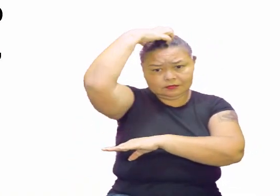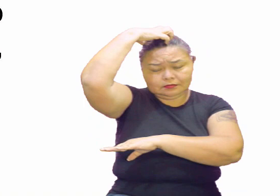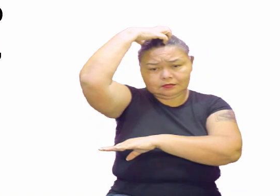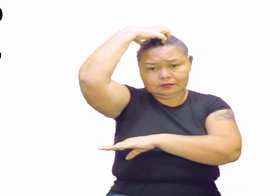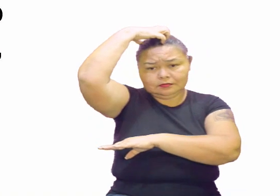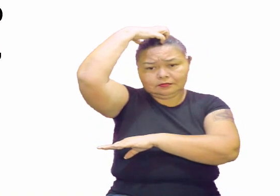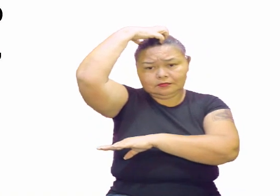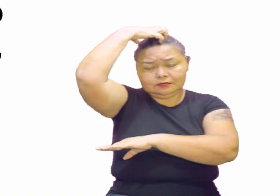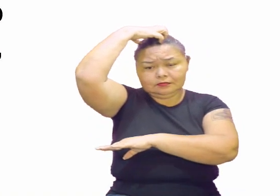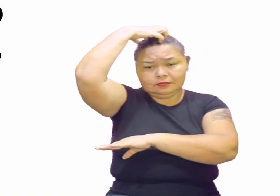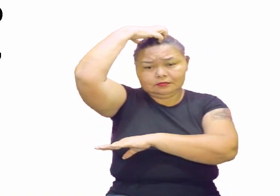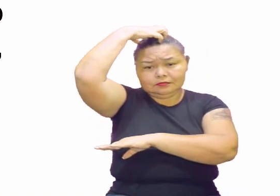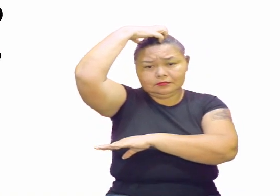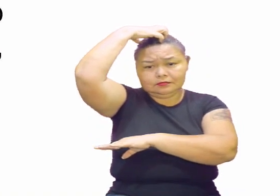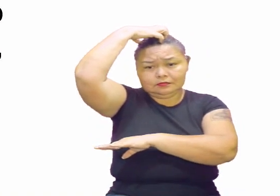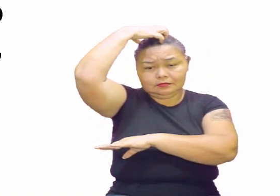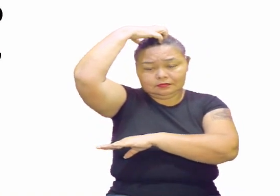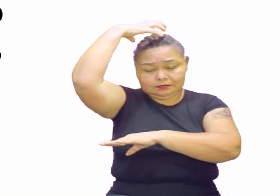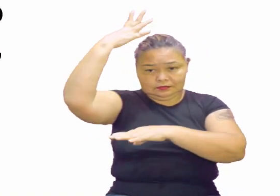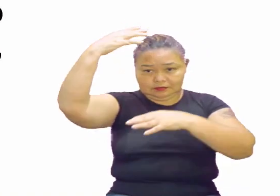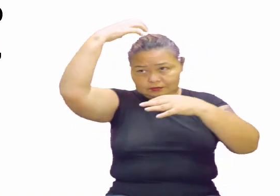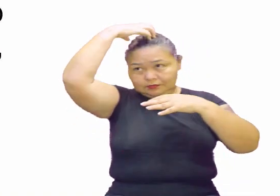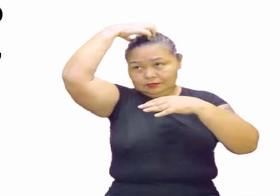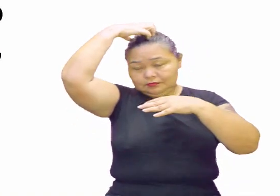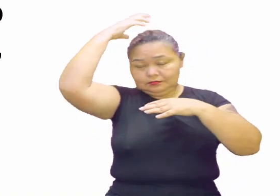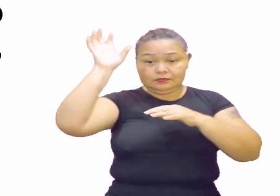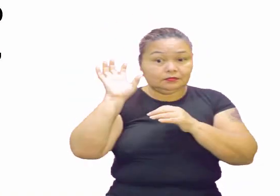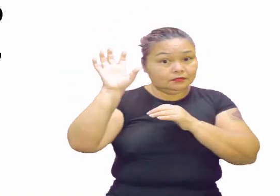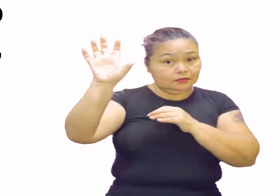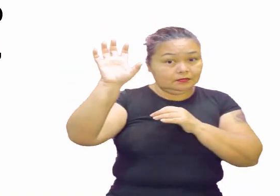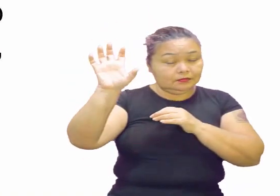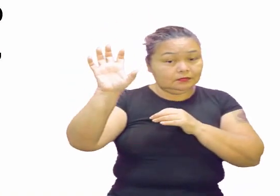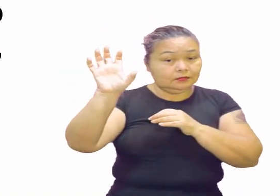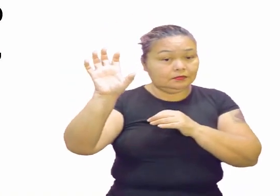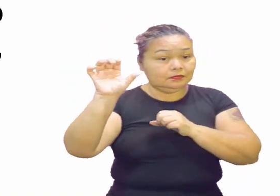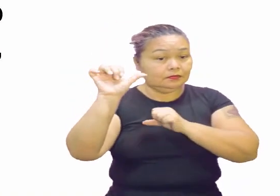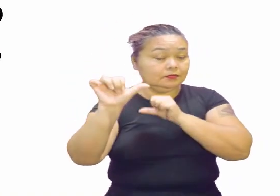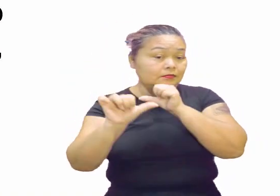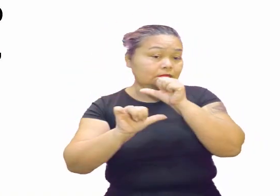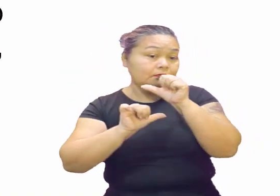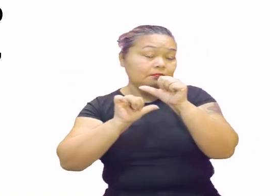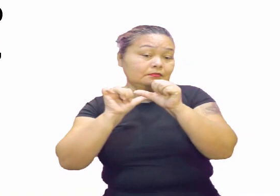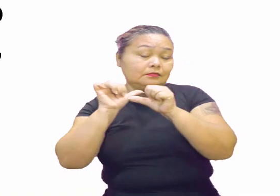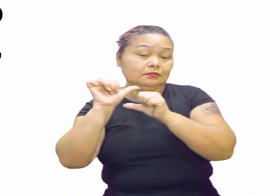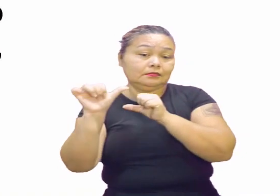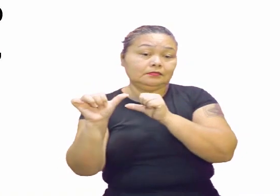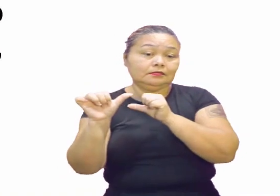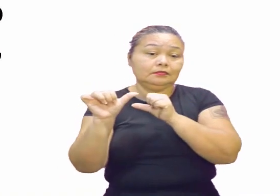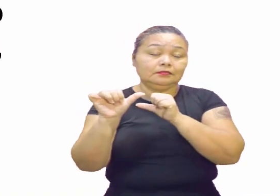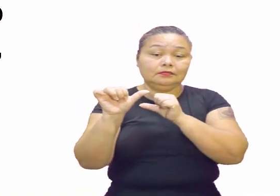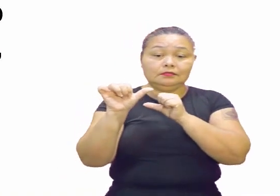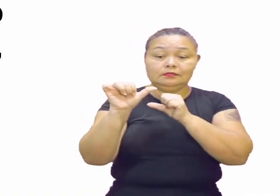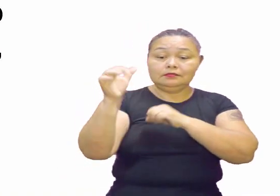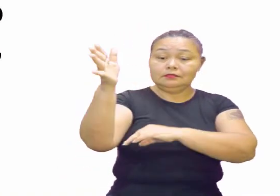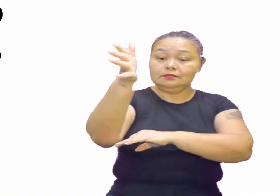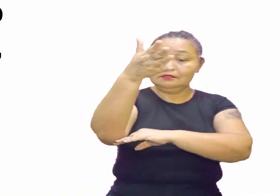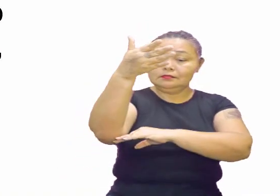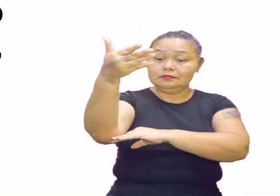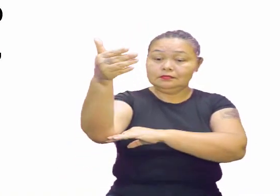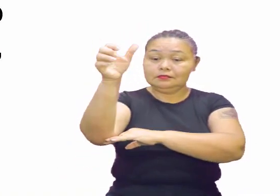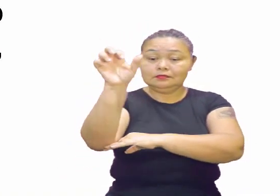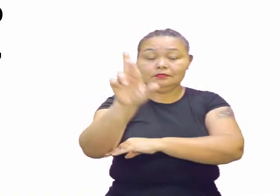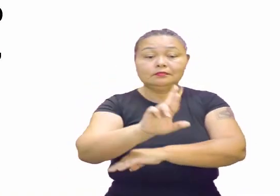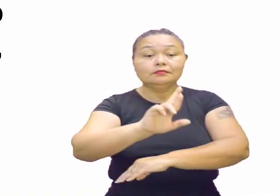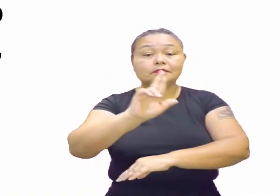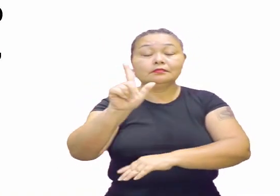imperial, que tinha aqui a coroa no meio, tá? E agora coloca uma bandeira diferente.